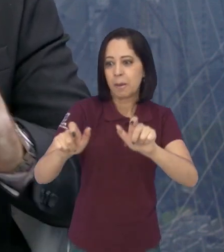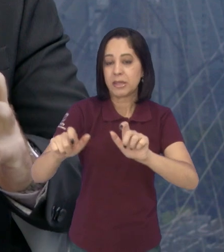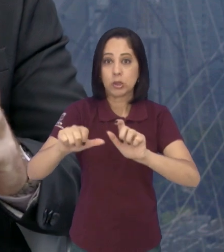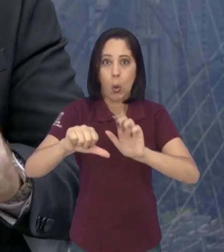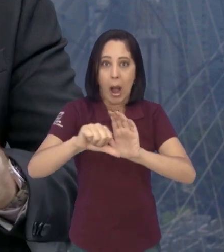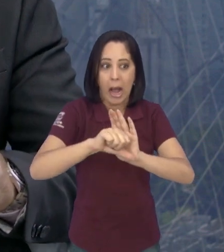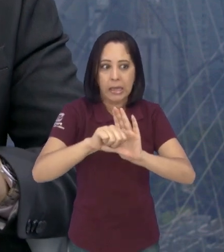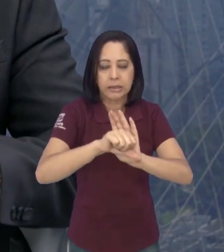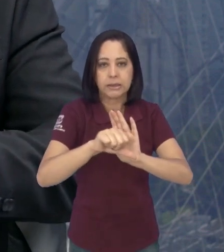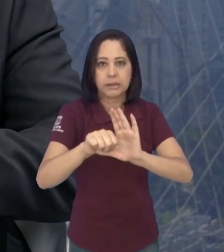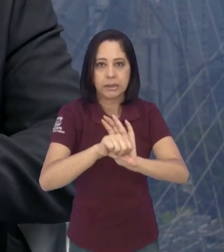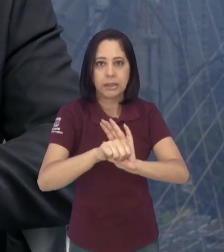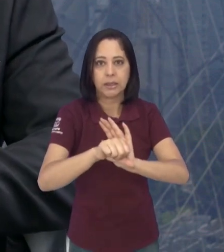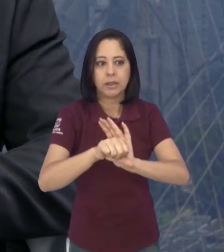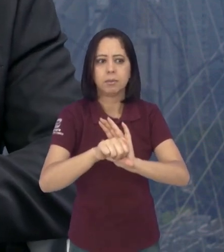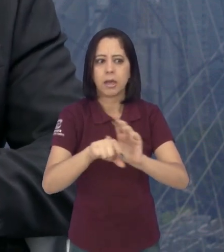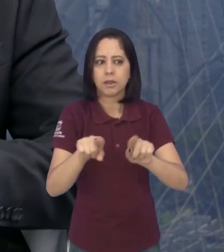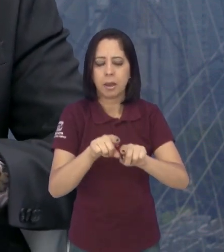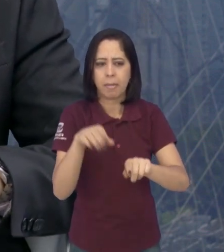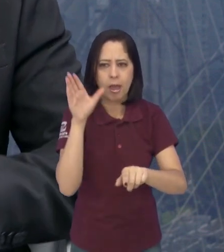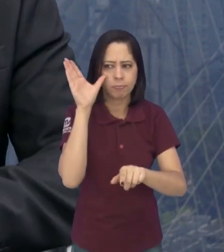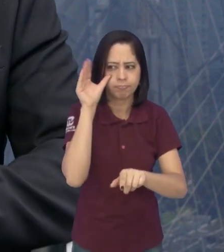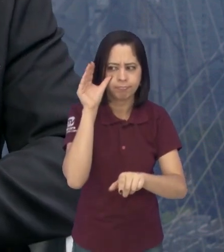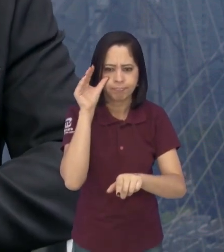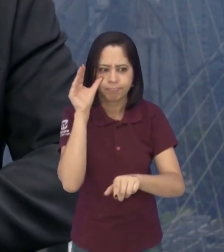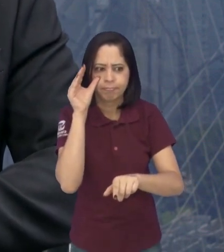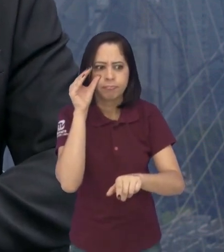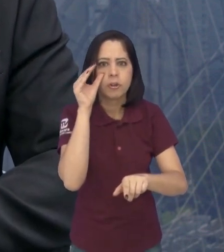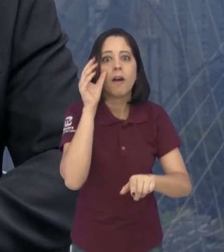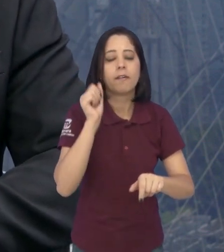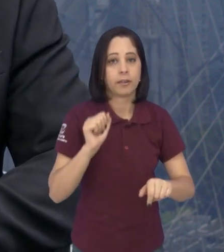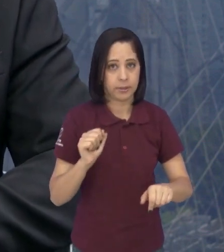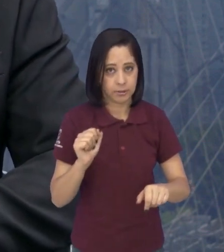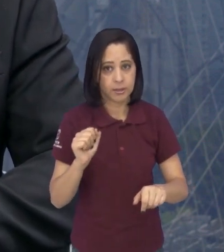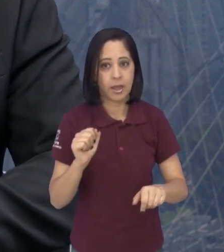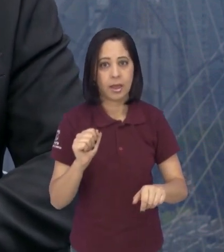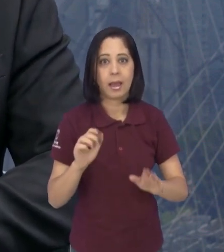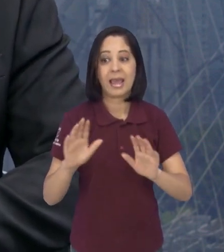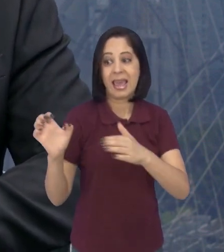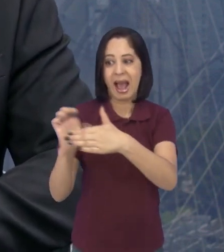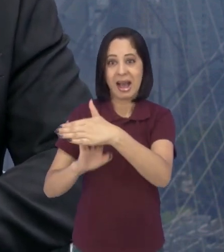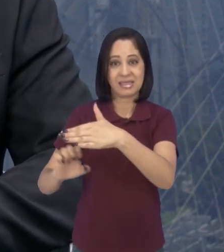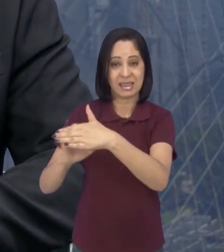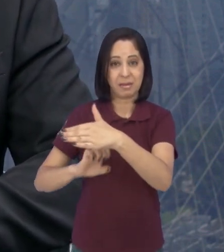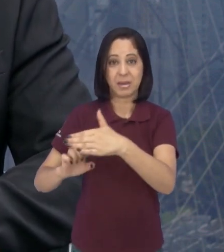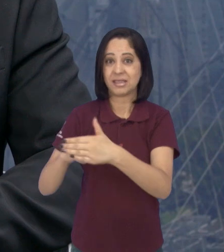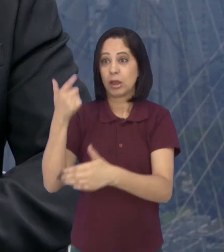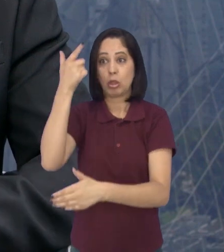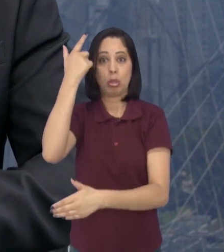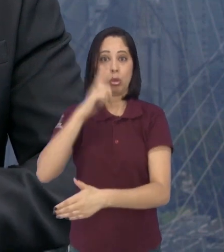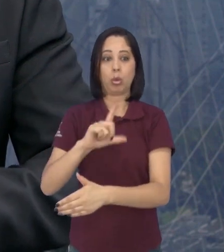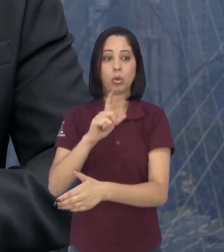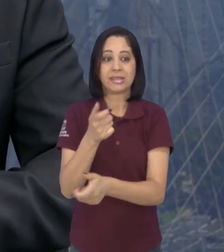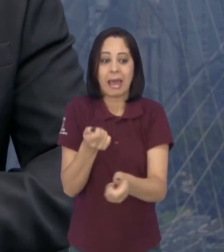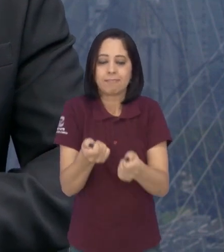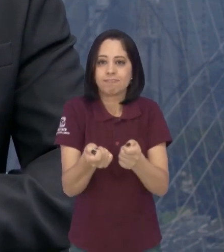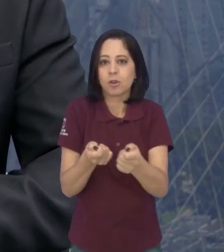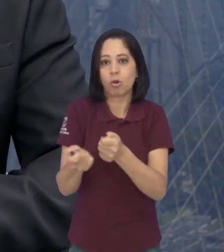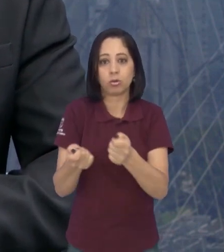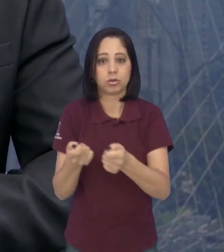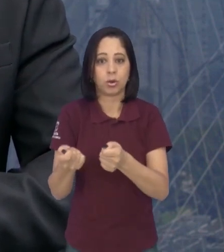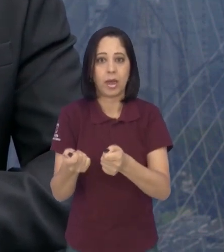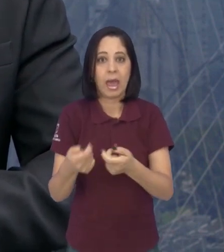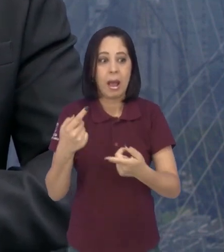tanto o cidadão quanto os órgãos públicos e as empresas estão tendo aí um pouco de dificuldade em lidar com isso. A evolução está sendo